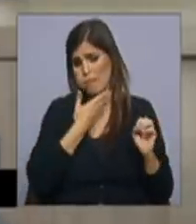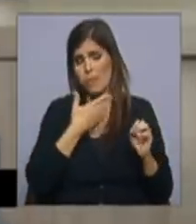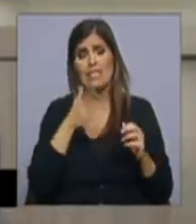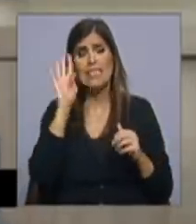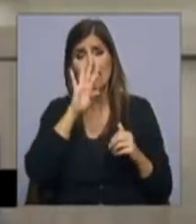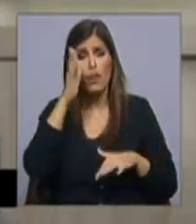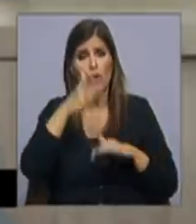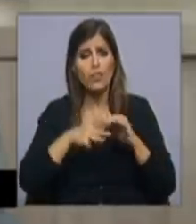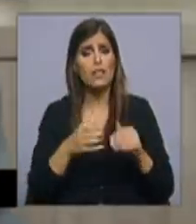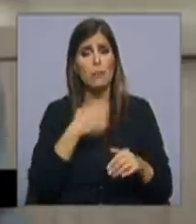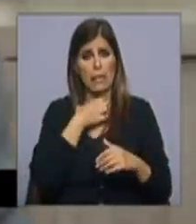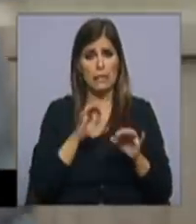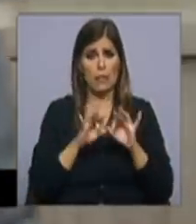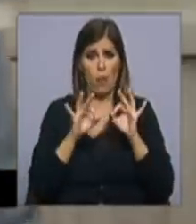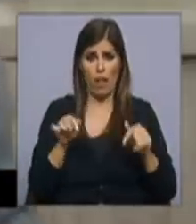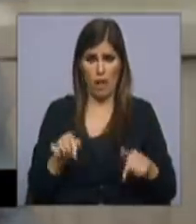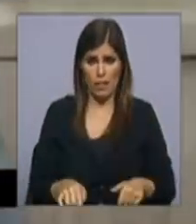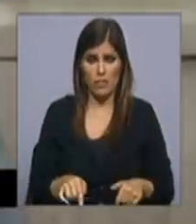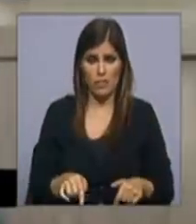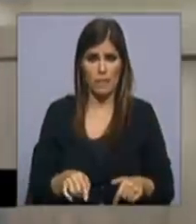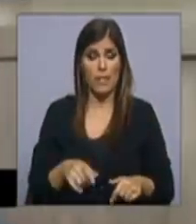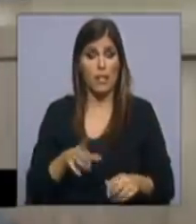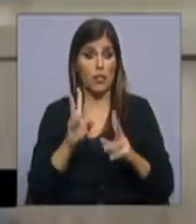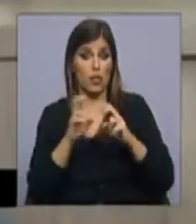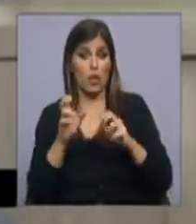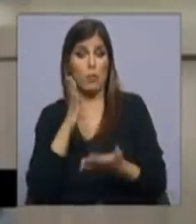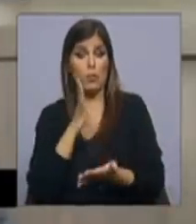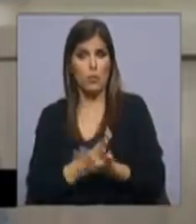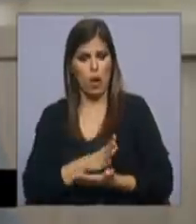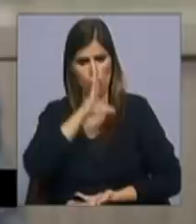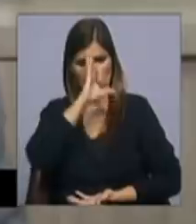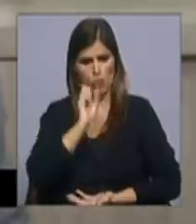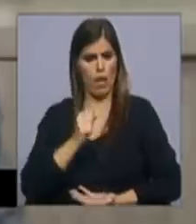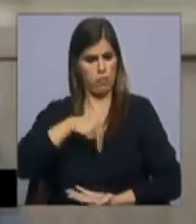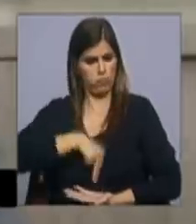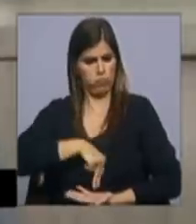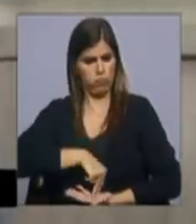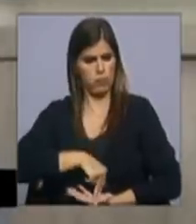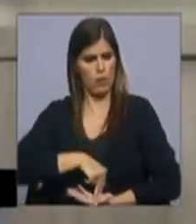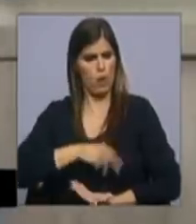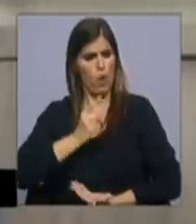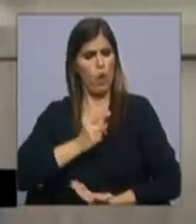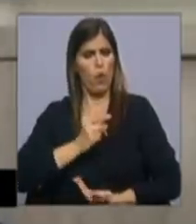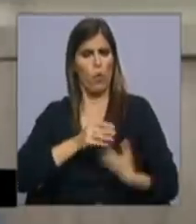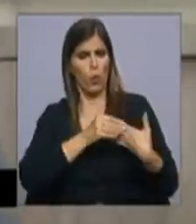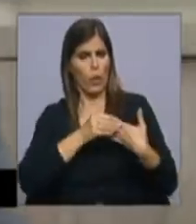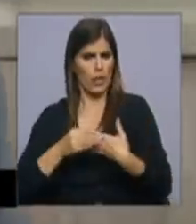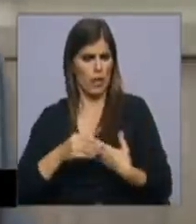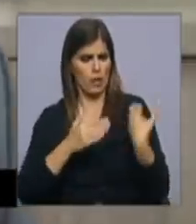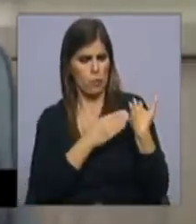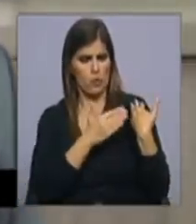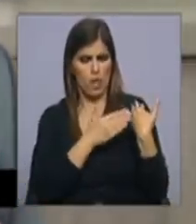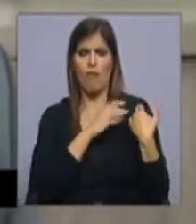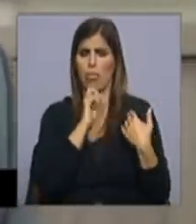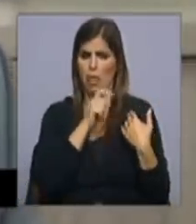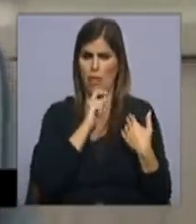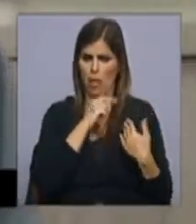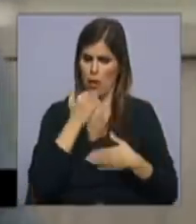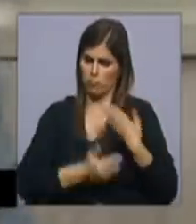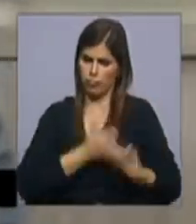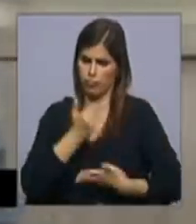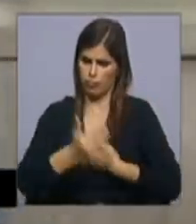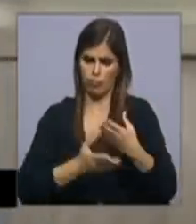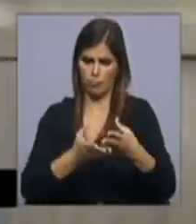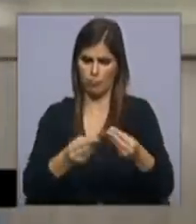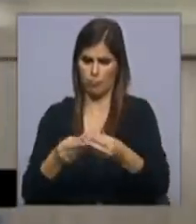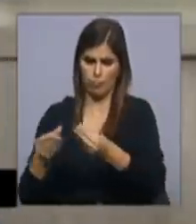gente descobre que somente um Estado forte, um dirigente responsável, é que a gente pode encontrar soluções